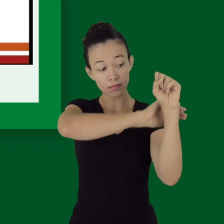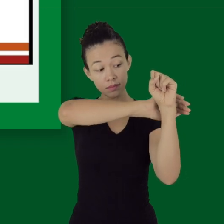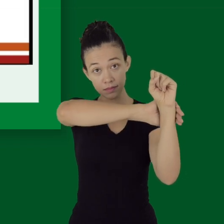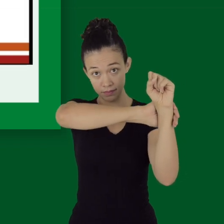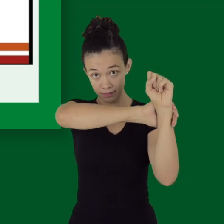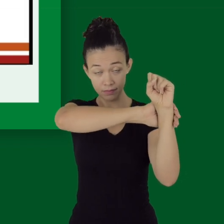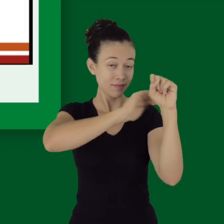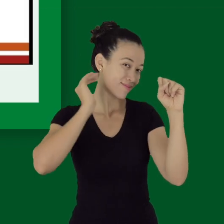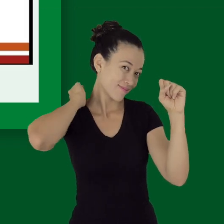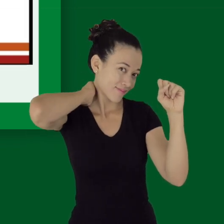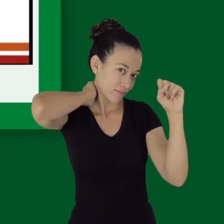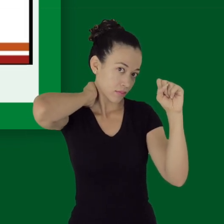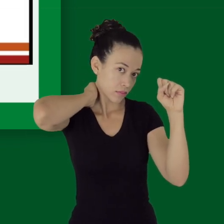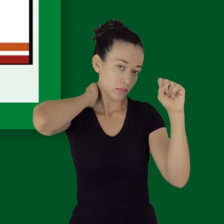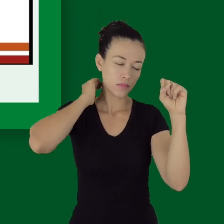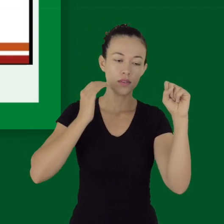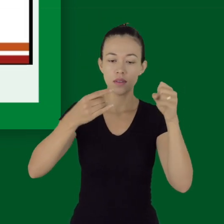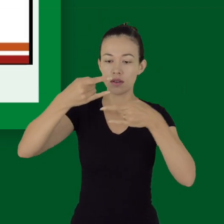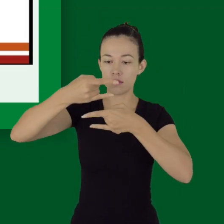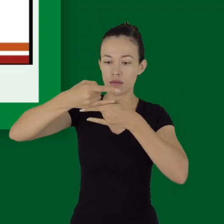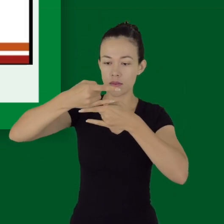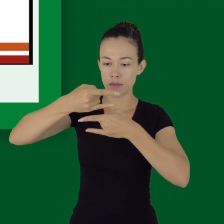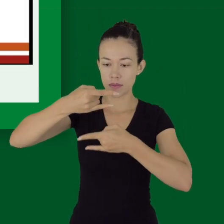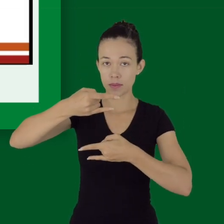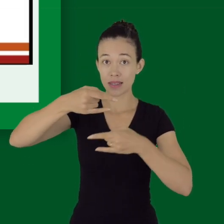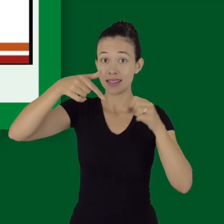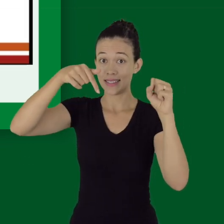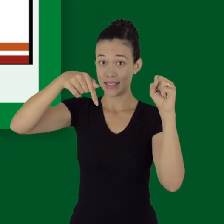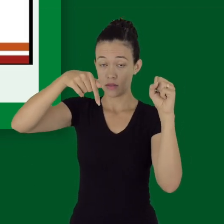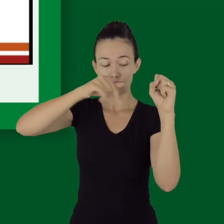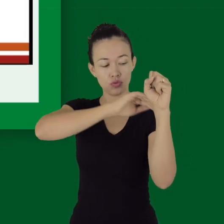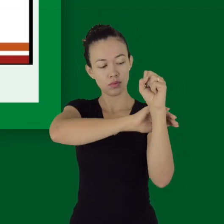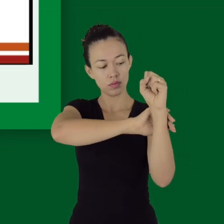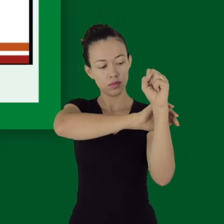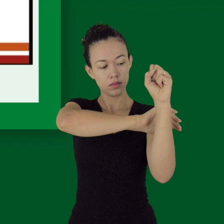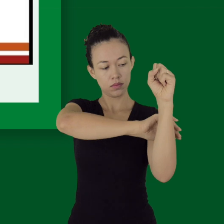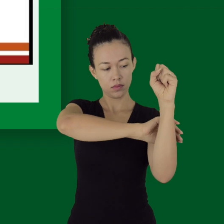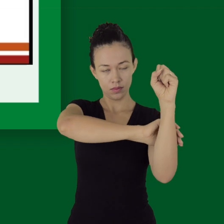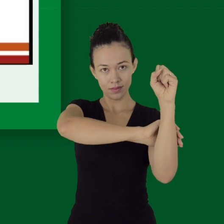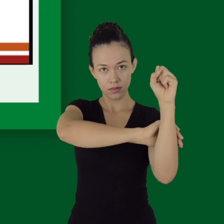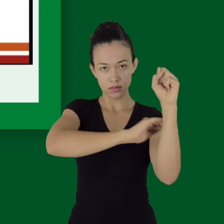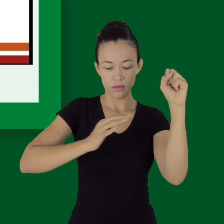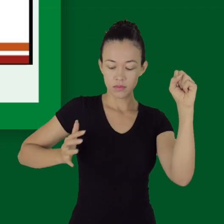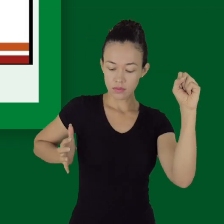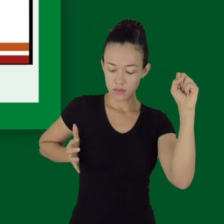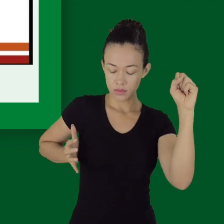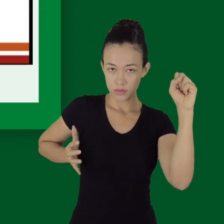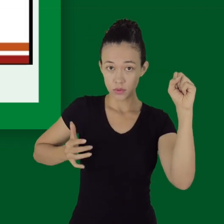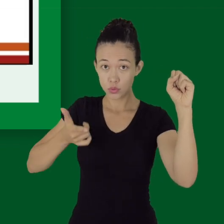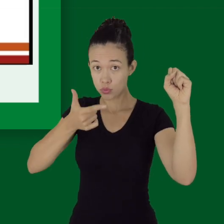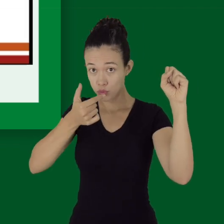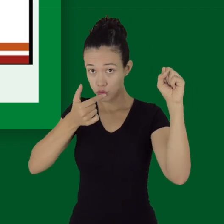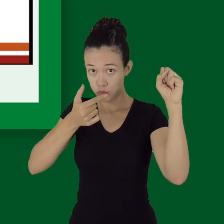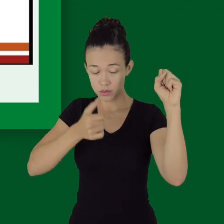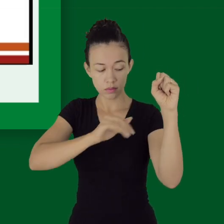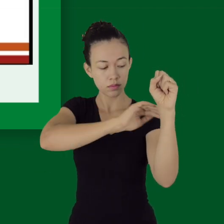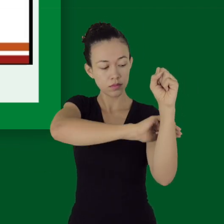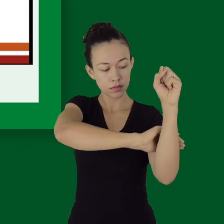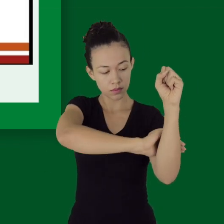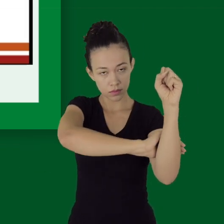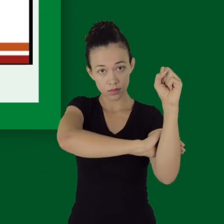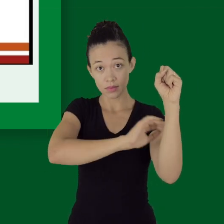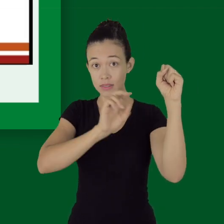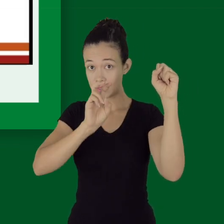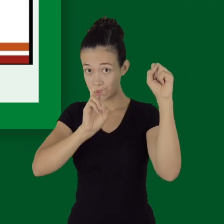em regiões por conta da sua morfologia. Então, são 7 vértebras cervicais, 11 torácicas, 5